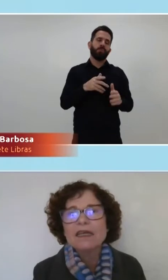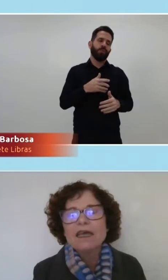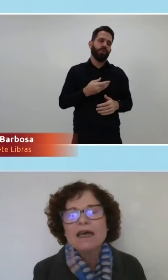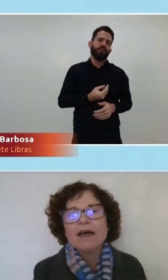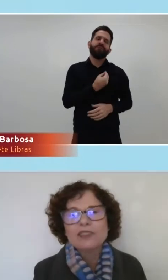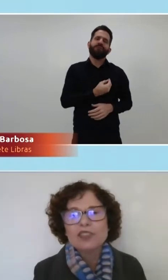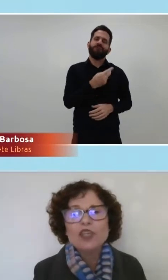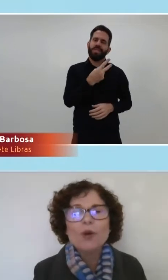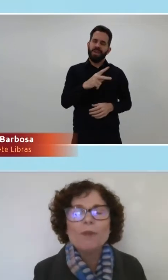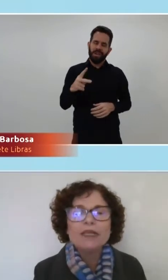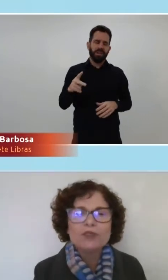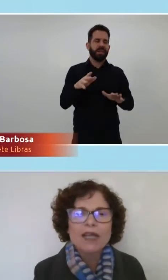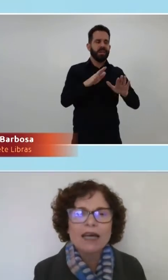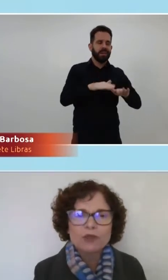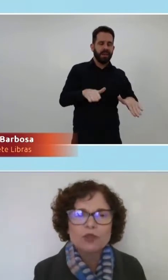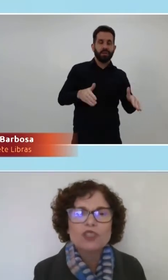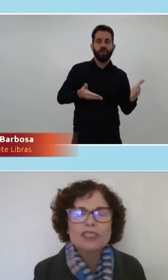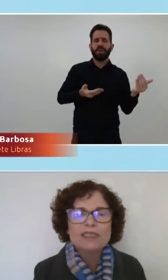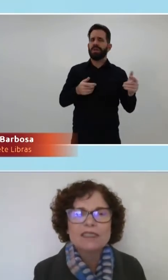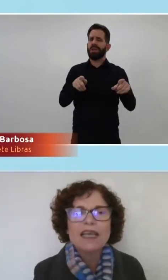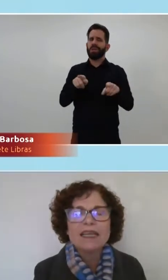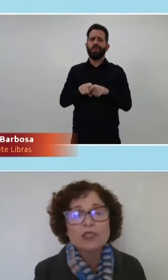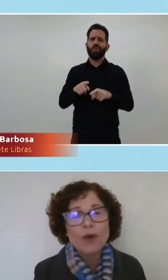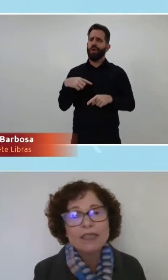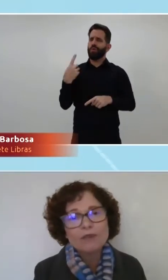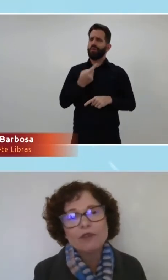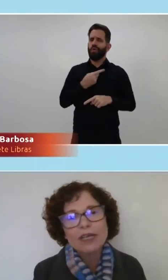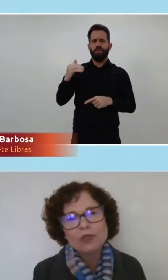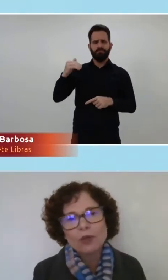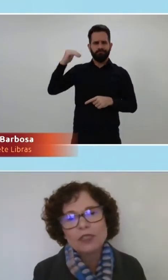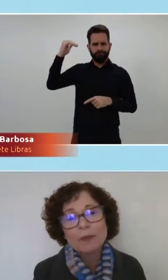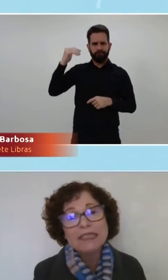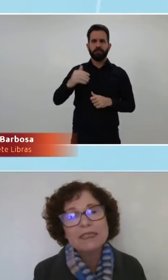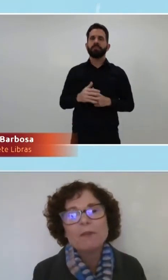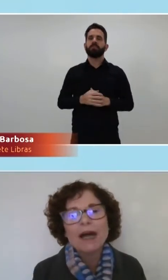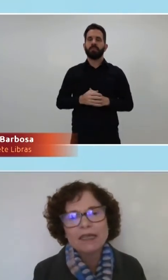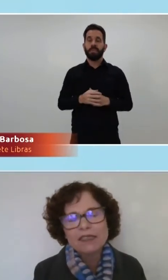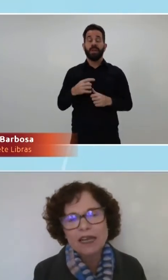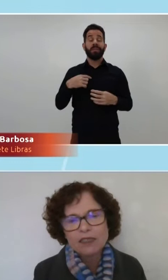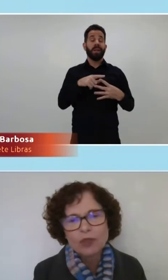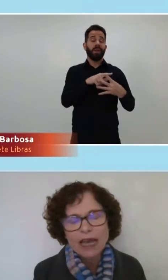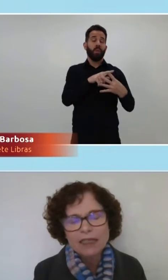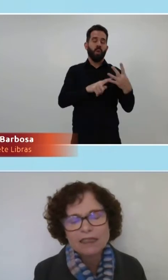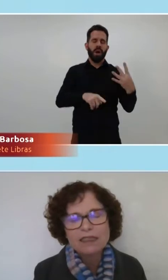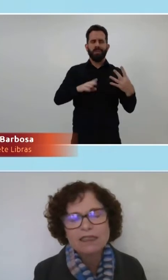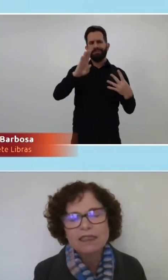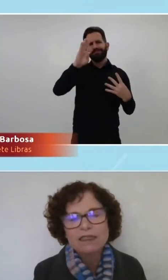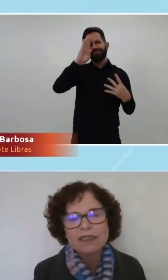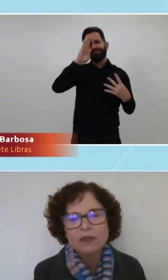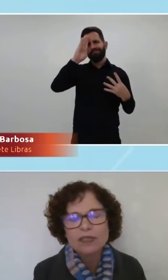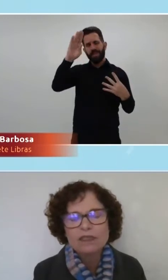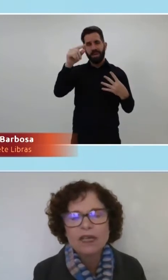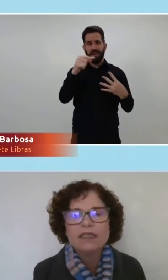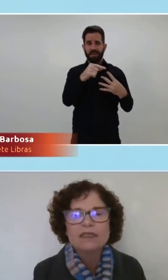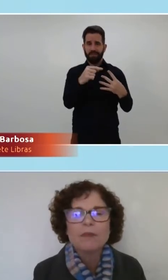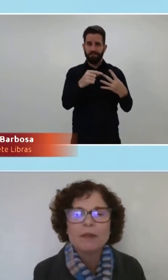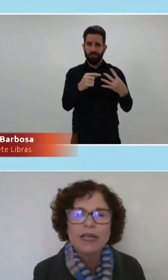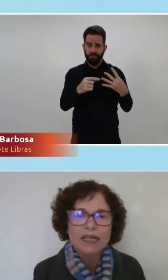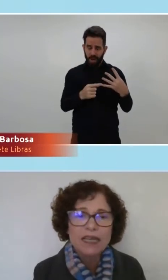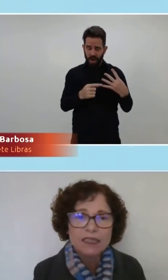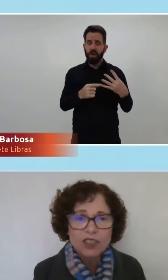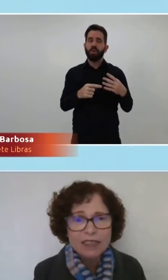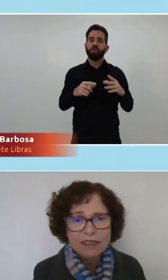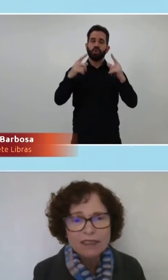né? A gente acompanha os dados do Disque 100, as 4 violações principais relacionadas às crianças e adolescentes. A